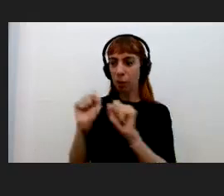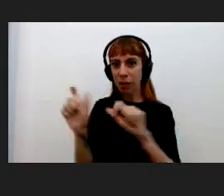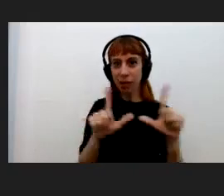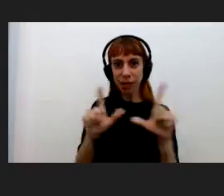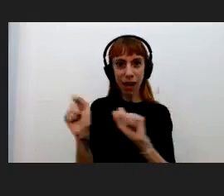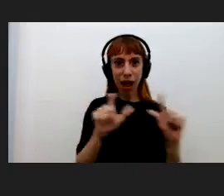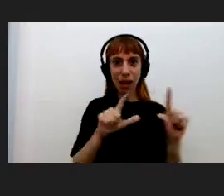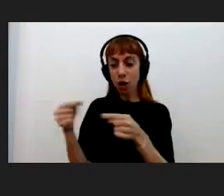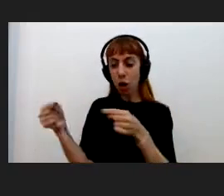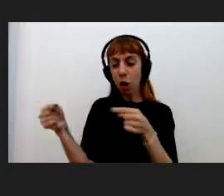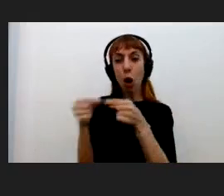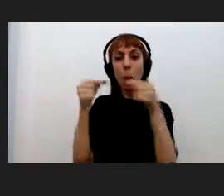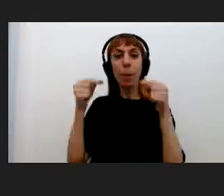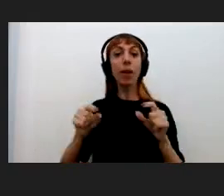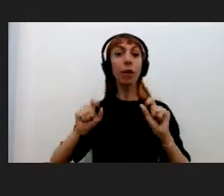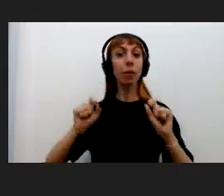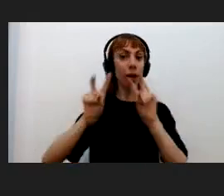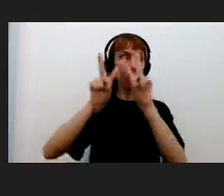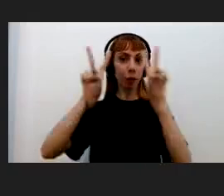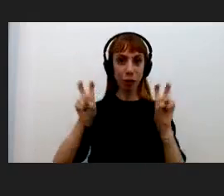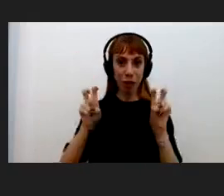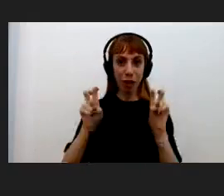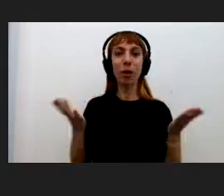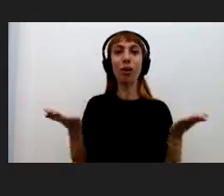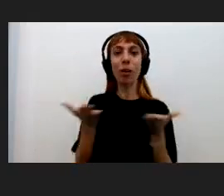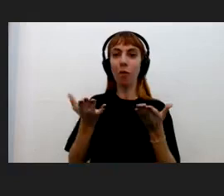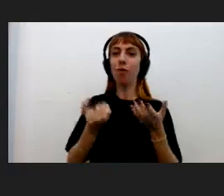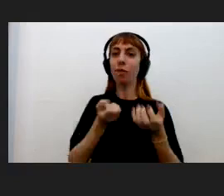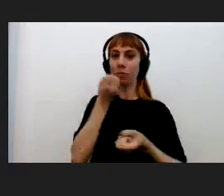aqui, talvez ela exija um pouco desse posicionamento.